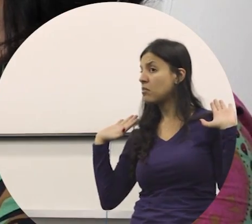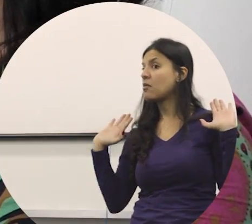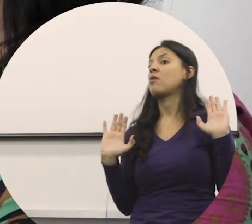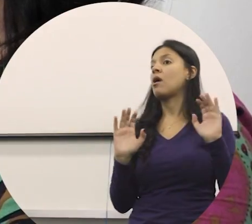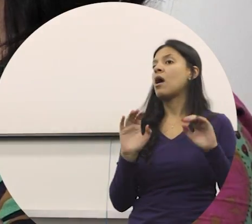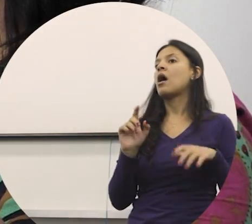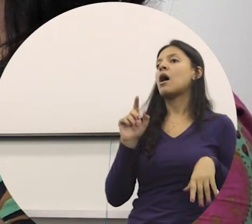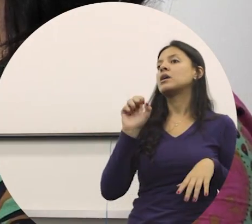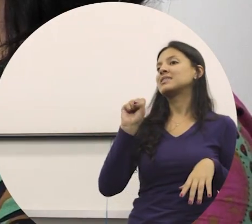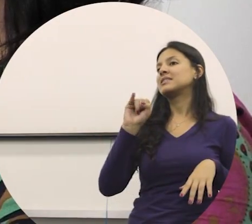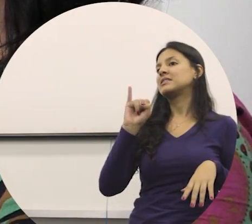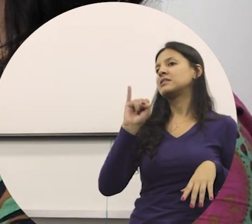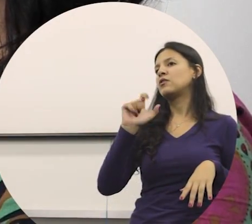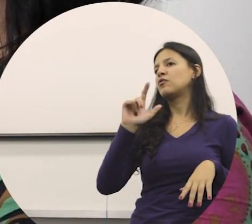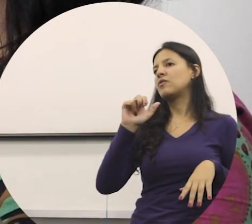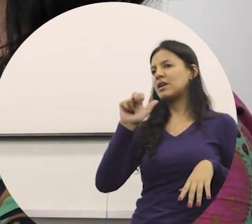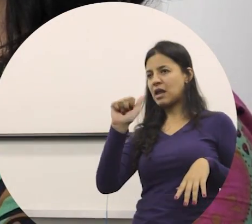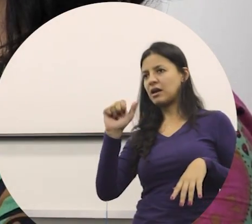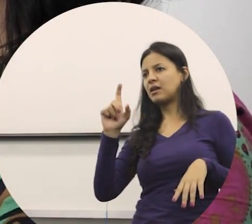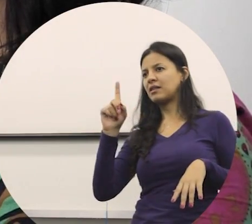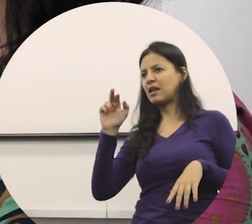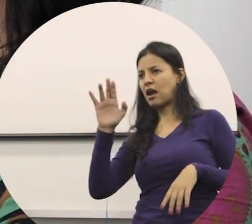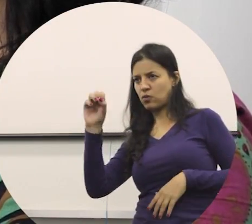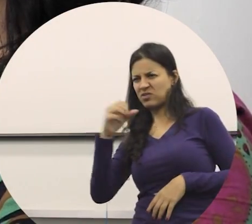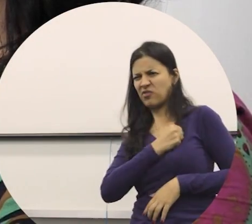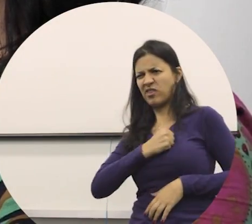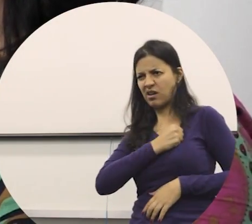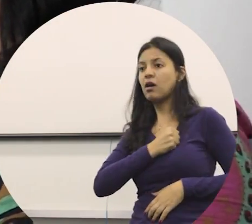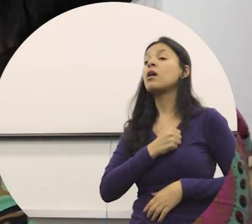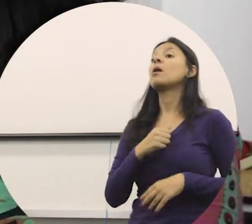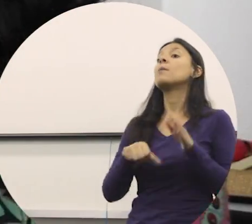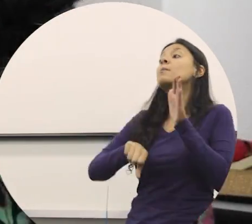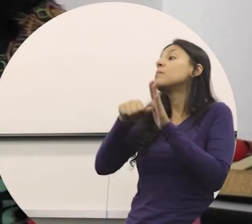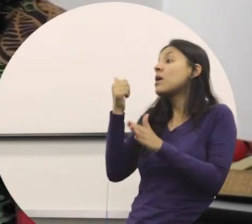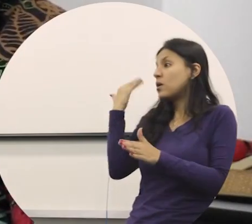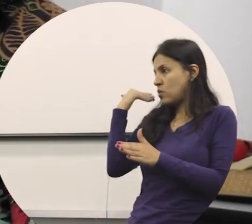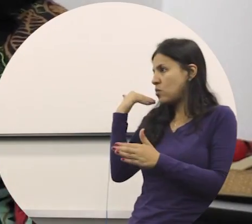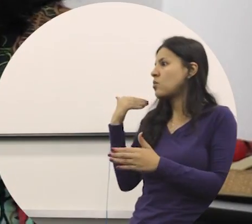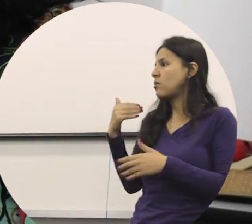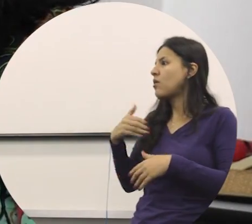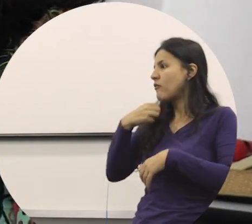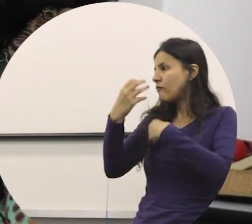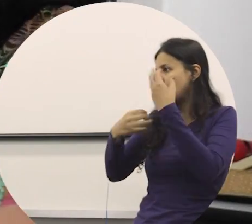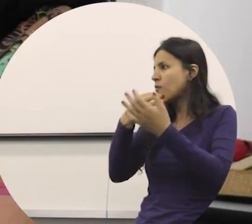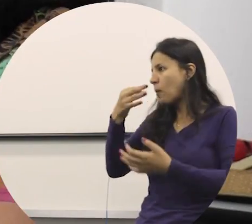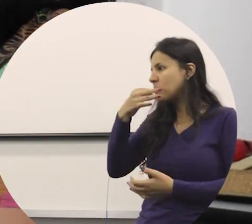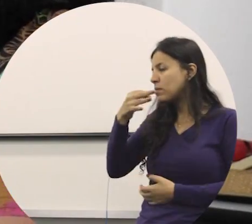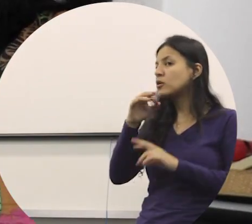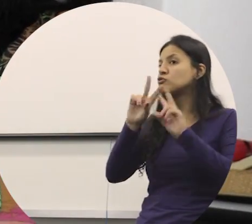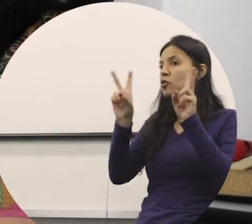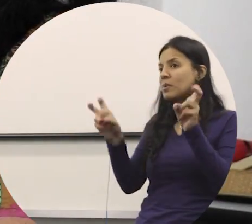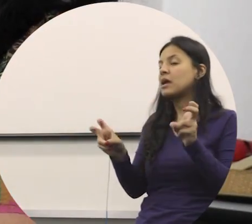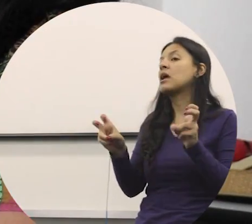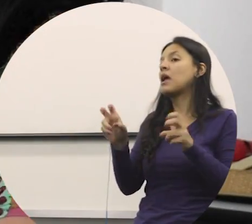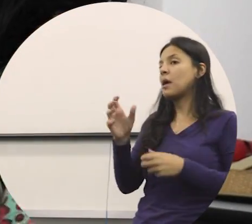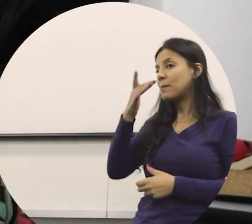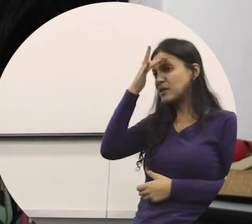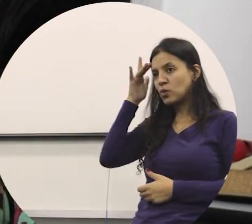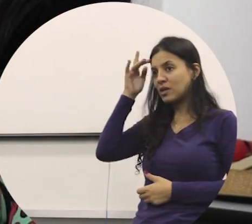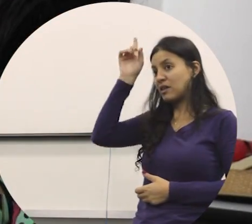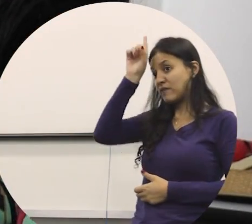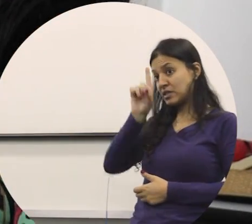A Silvana Drago teve uma fala bastante interessante no primeiro encontro referente aos alunos múltiplos,